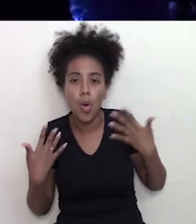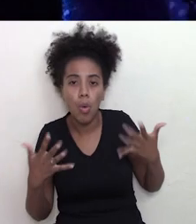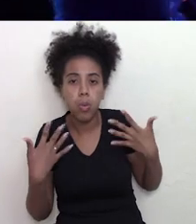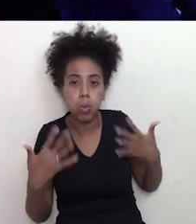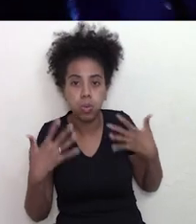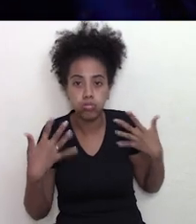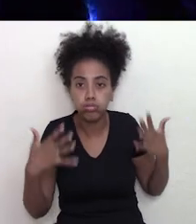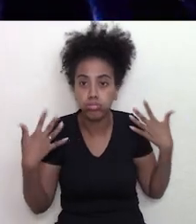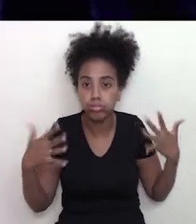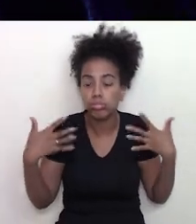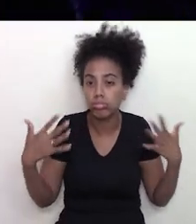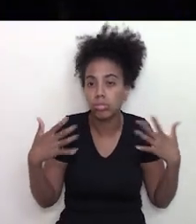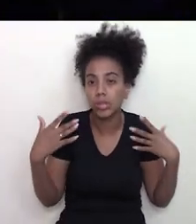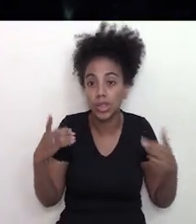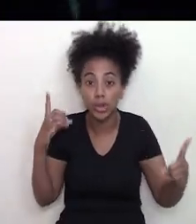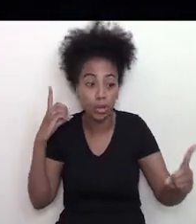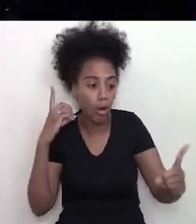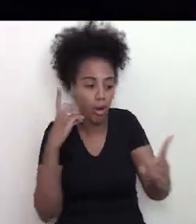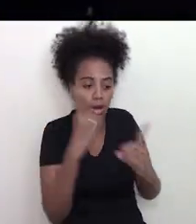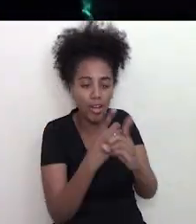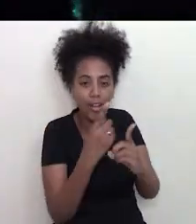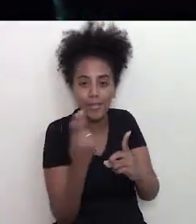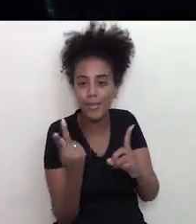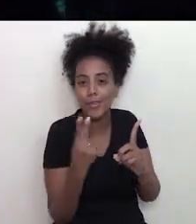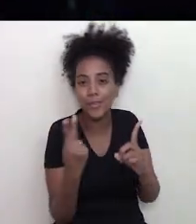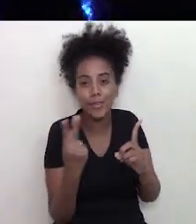calor e ninguém pode nos achar.